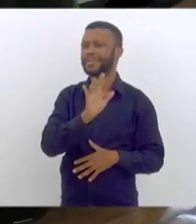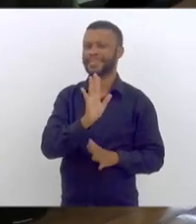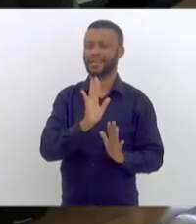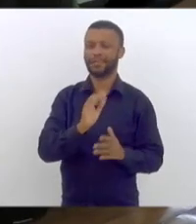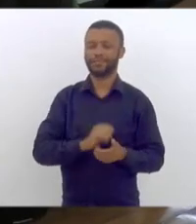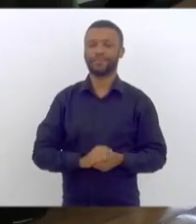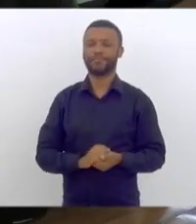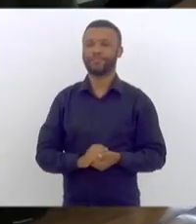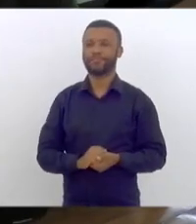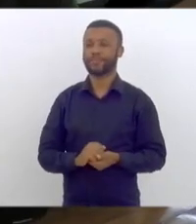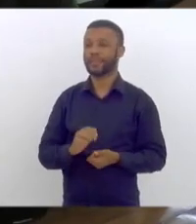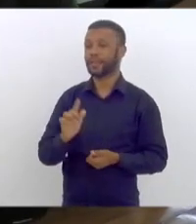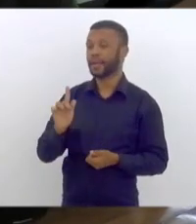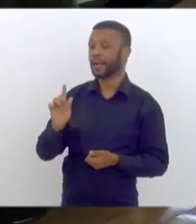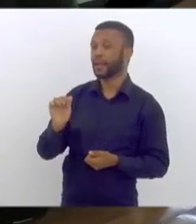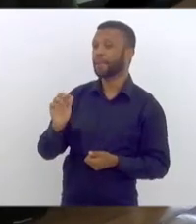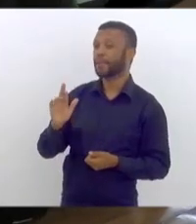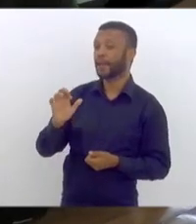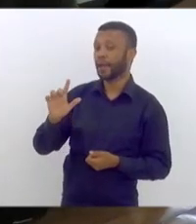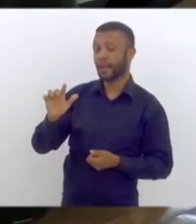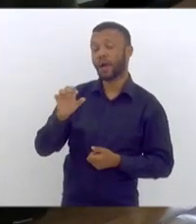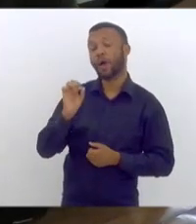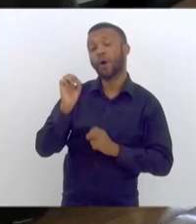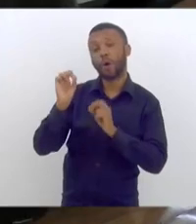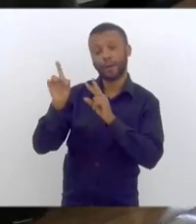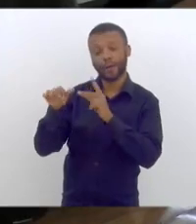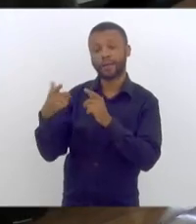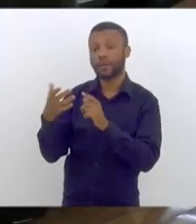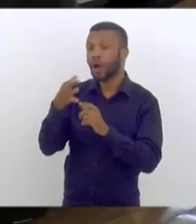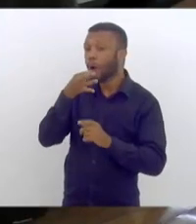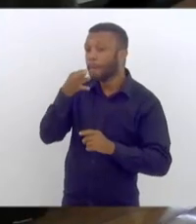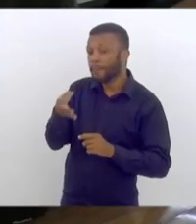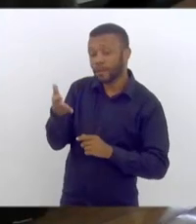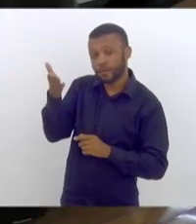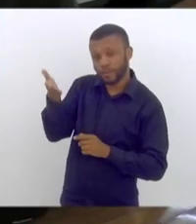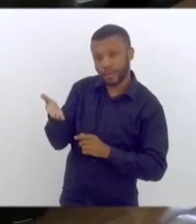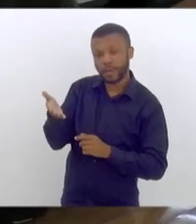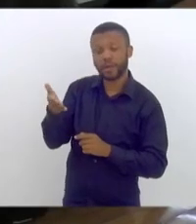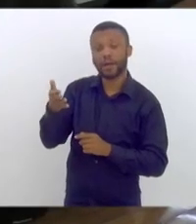eu acabo aí o ponto de vista da